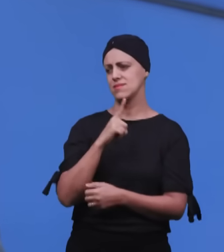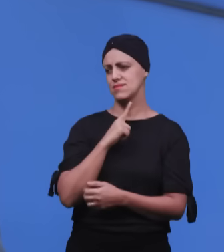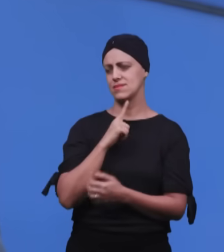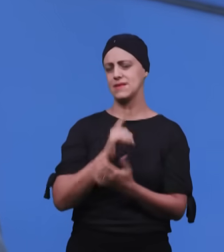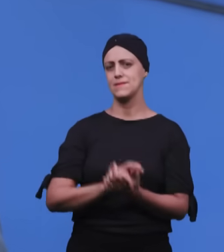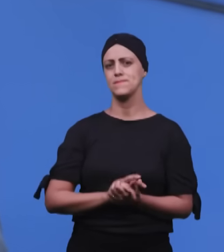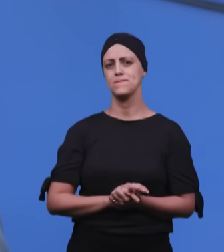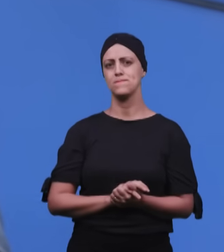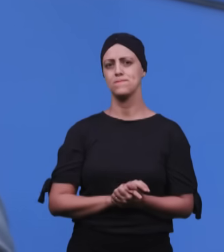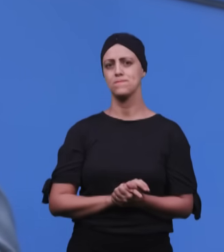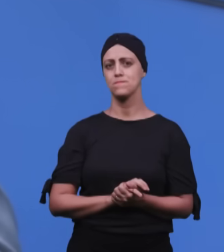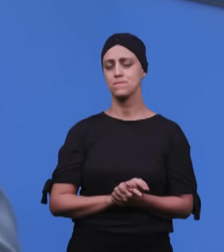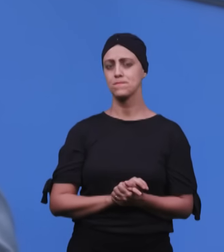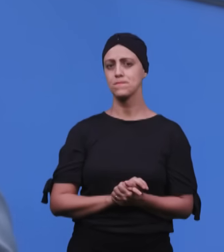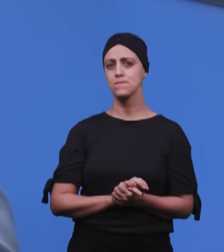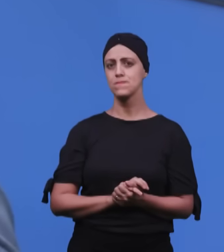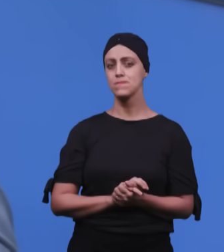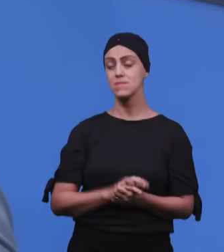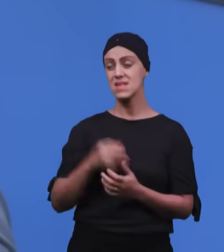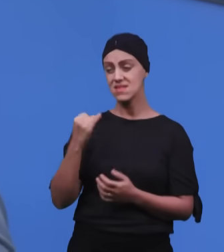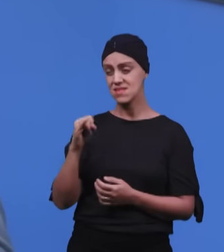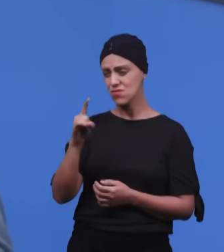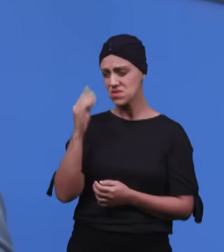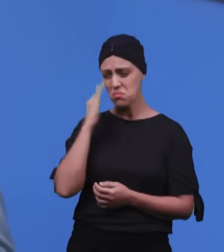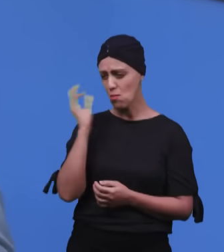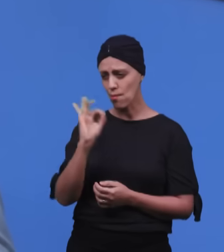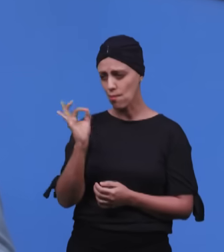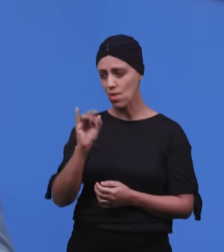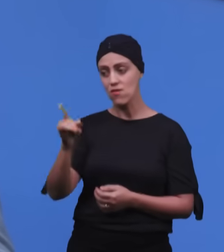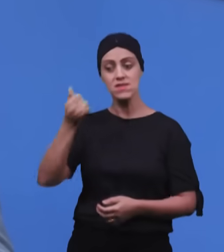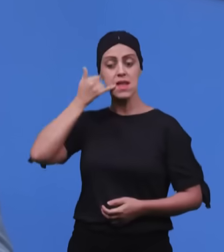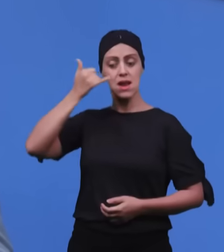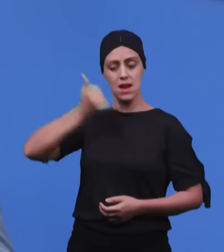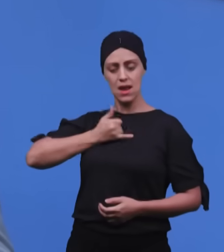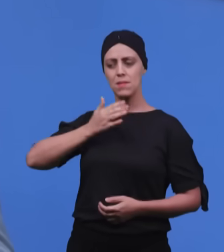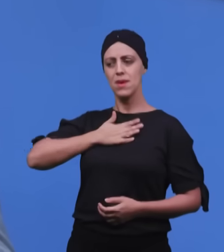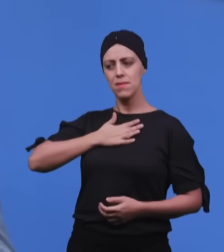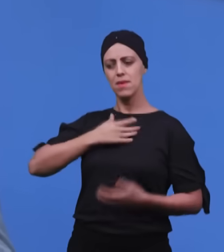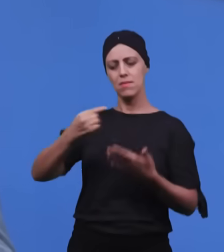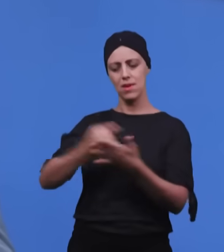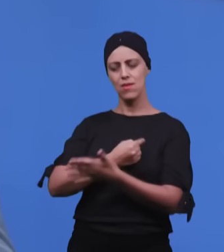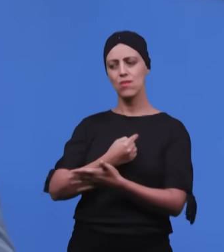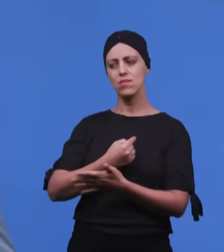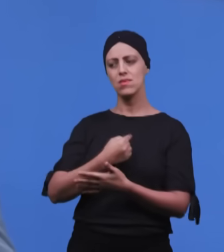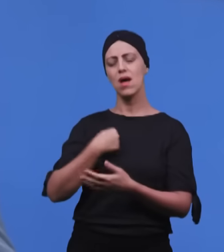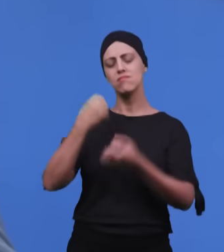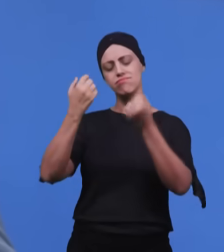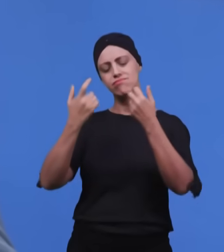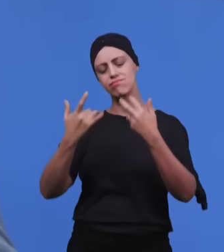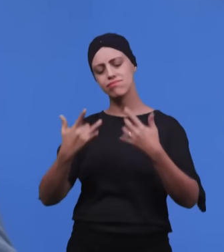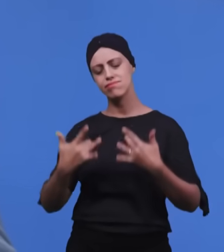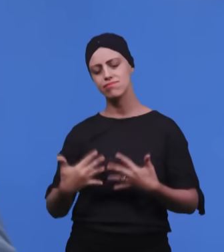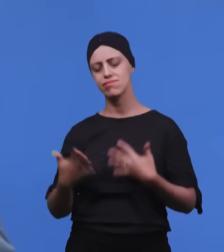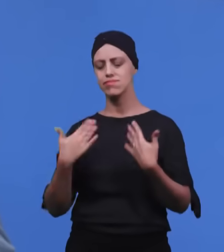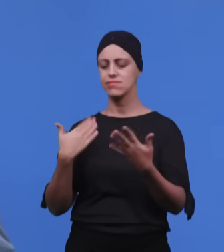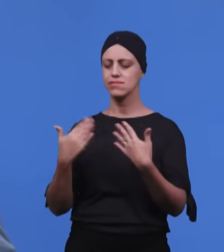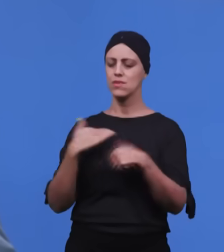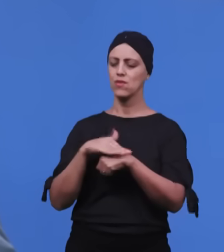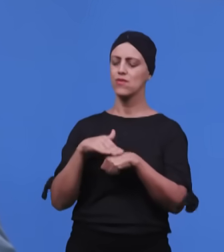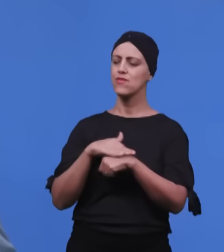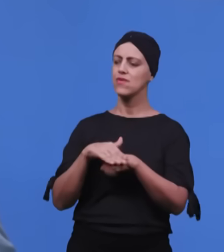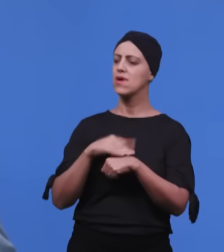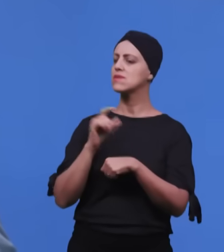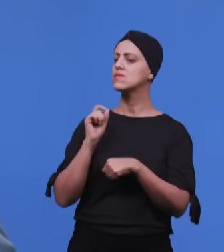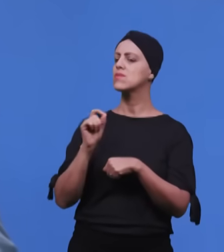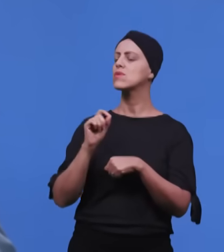experiência e se na consulta você não entender você me retorna aí a gente junto vamos discernir aquilo que